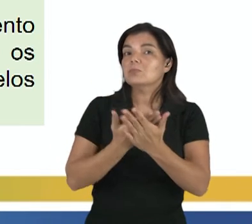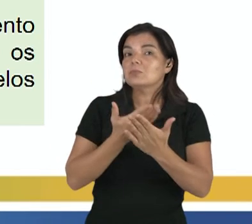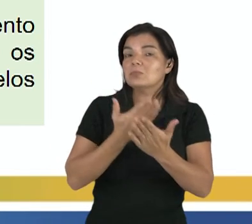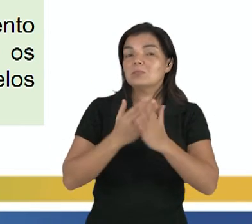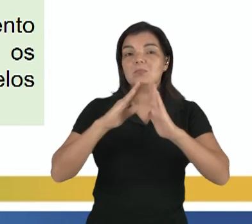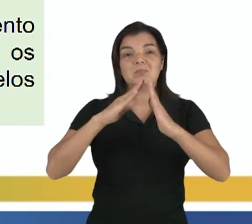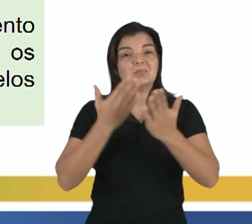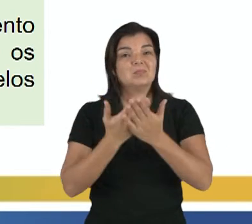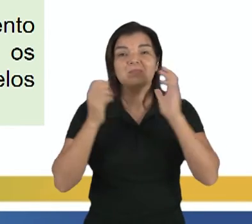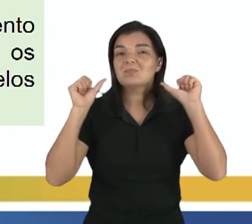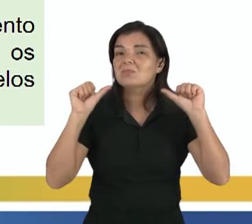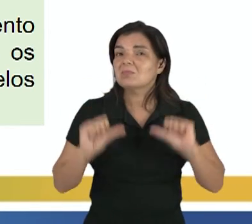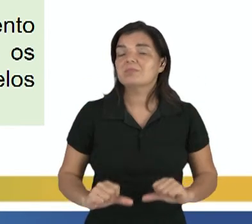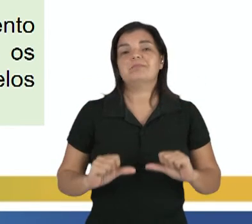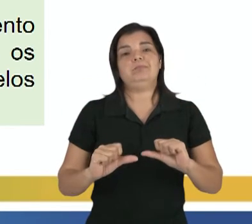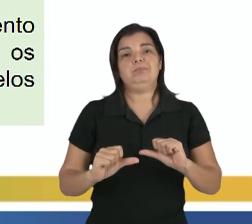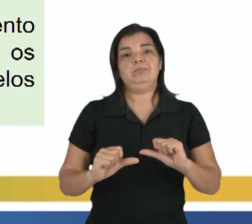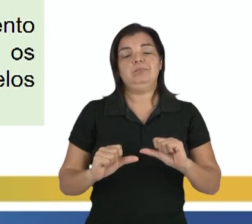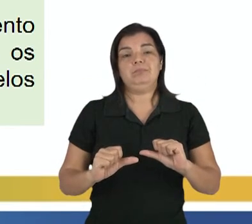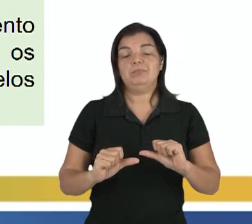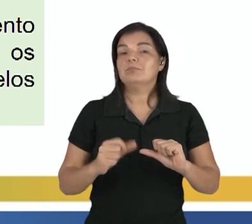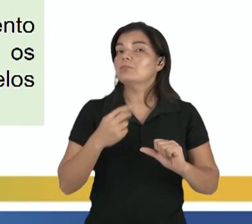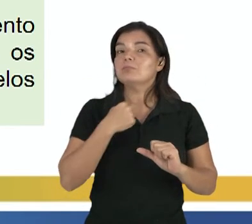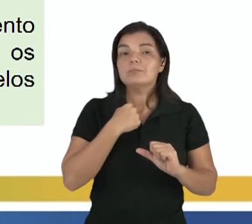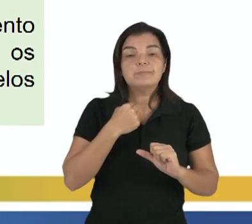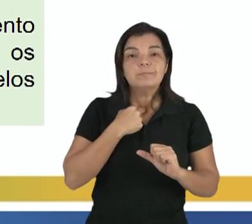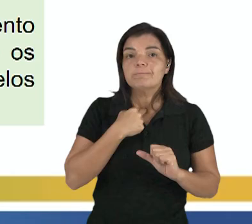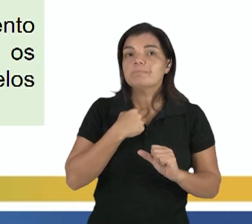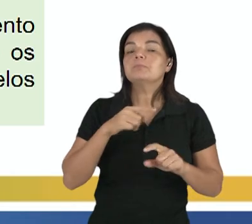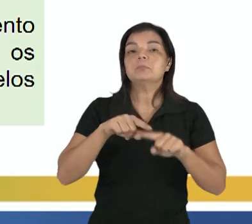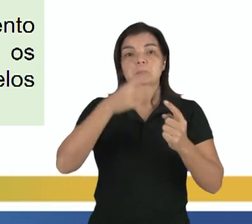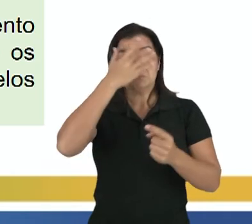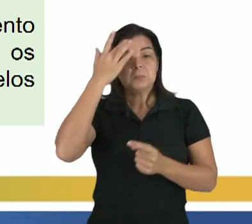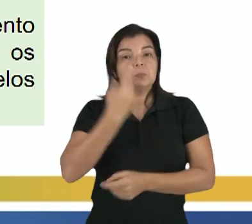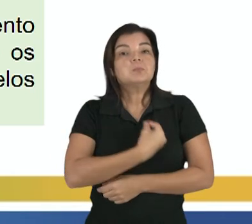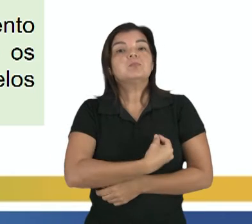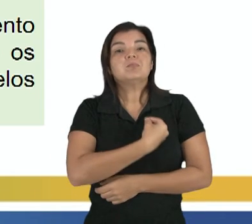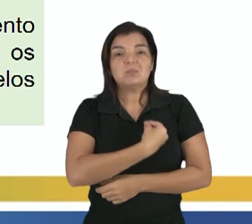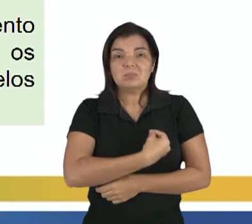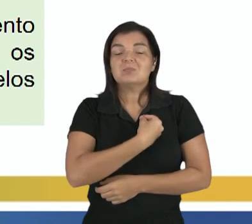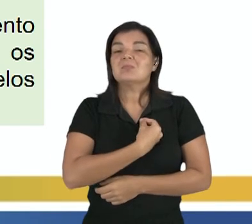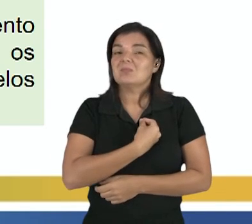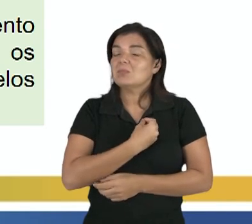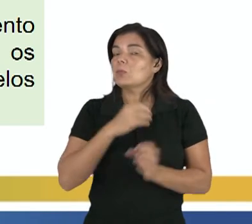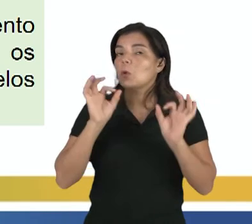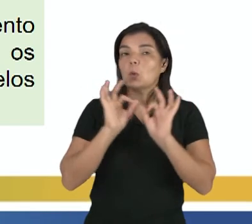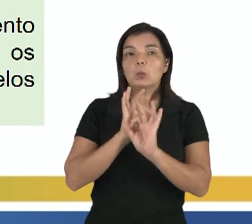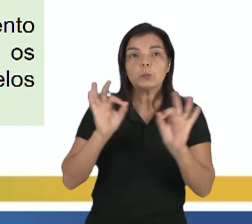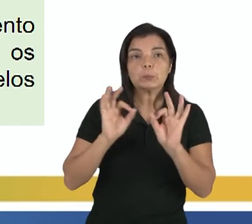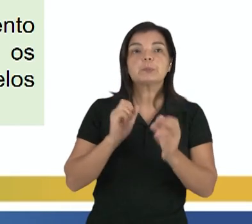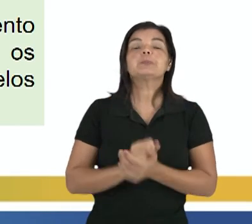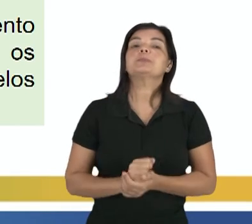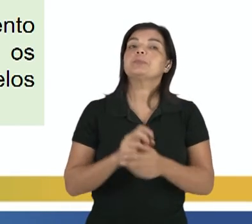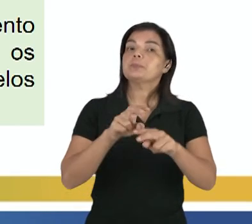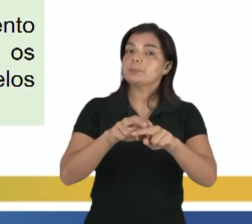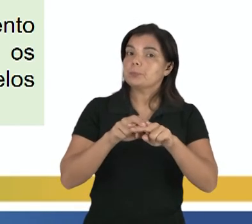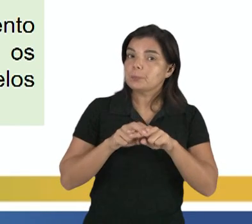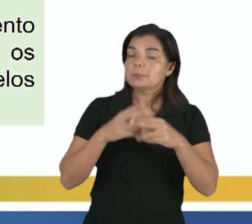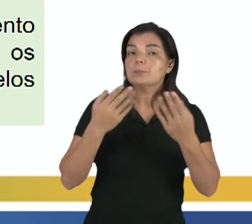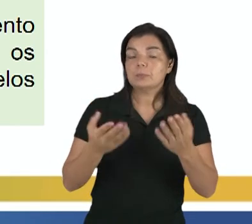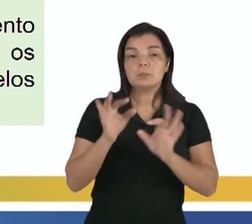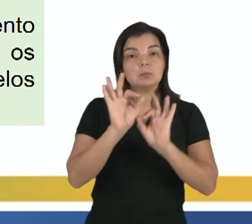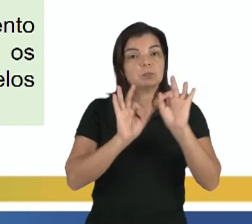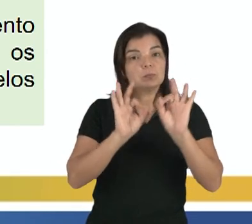escolaridade péssimas, né? Abaixo do permitido, abaixo do normal. Pessoas vivendo em verdadeira precariedade. Então, com isso,